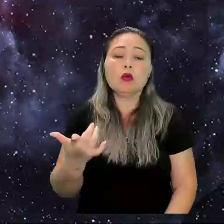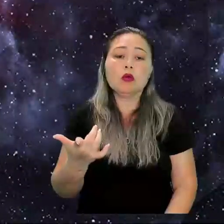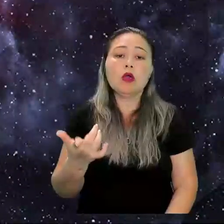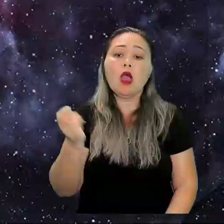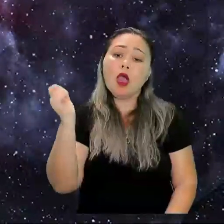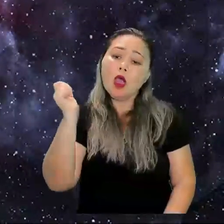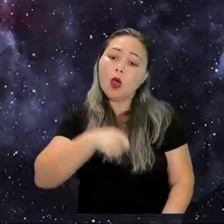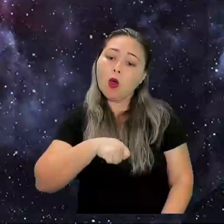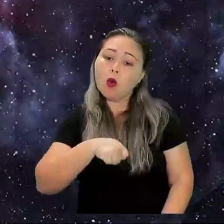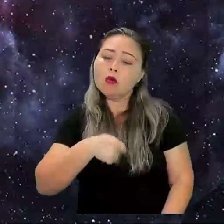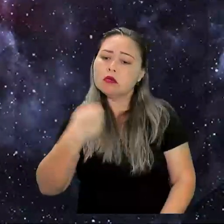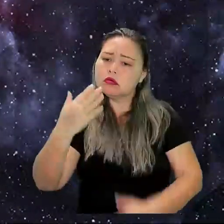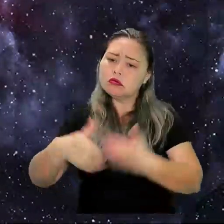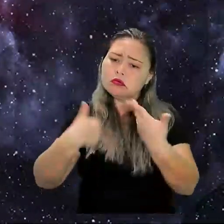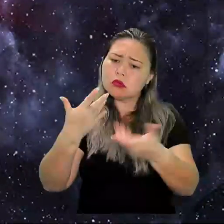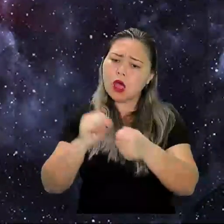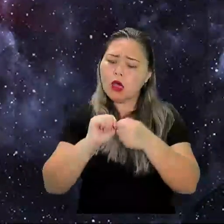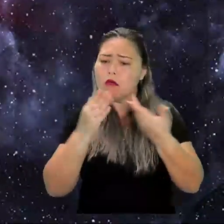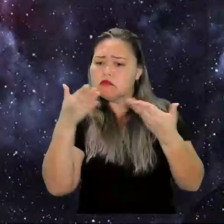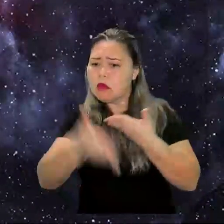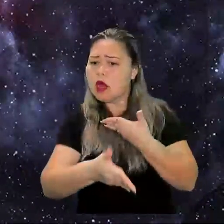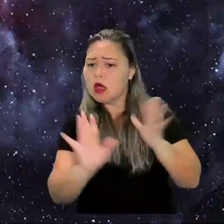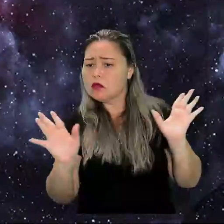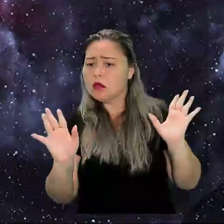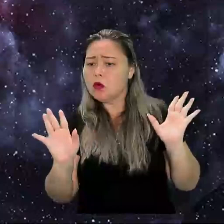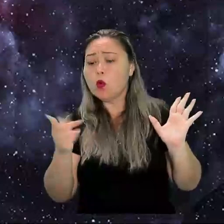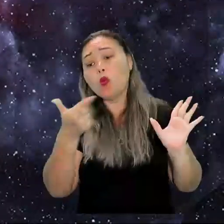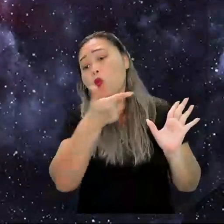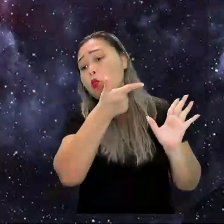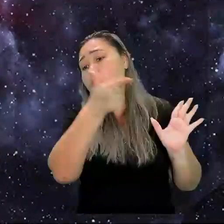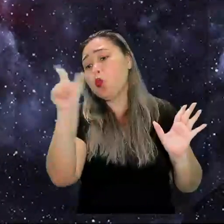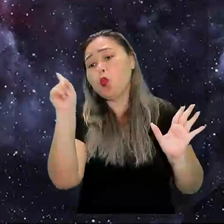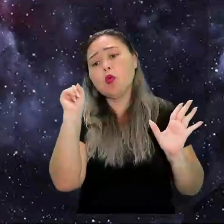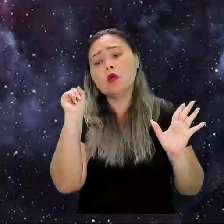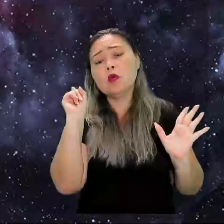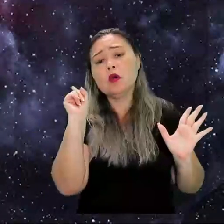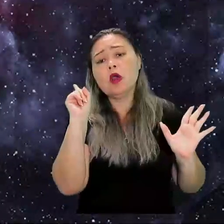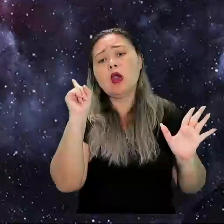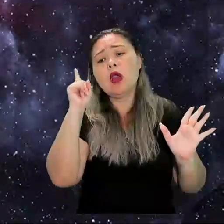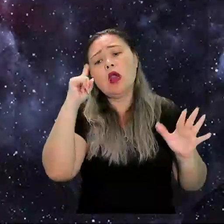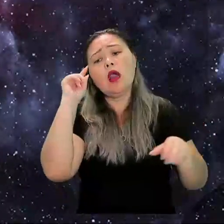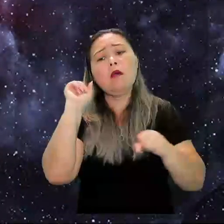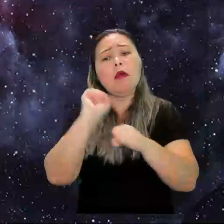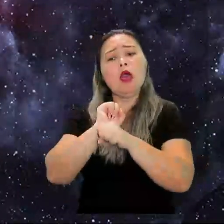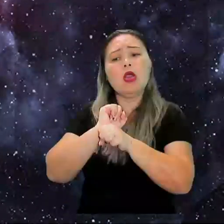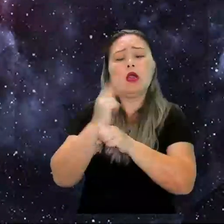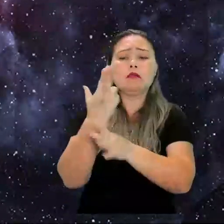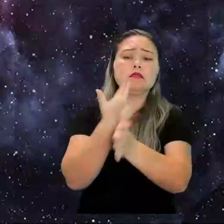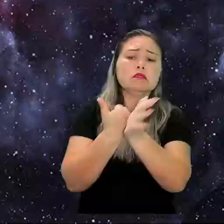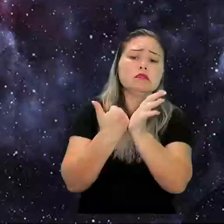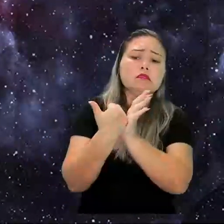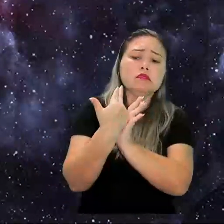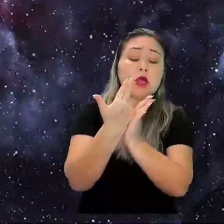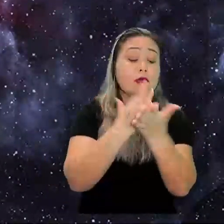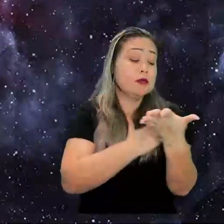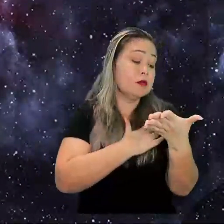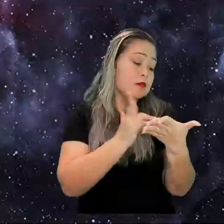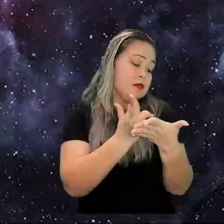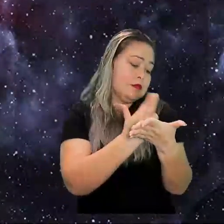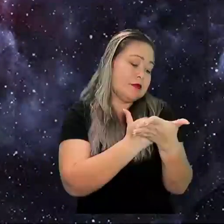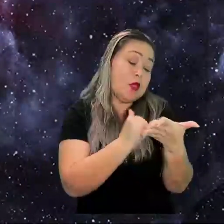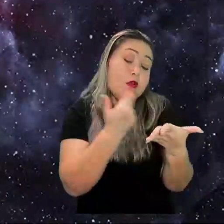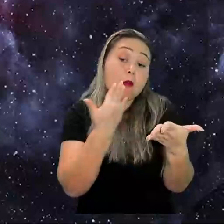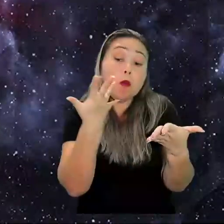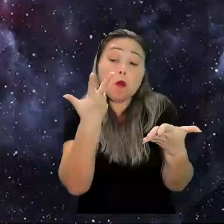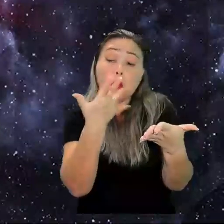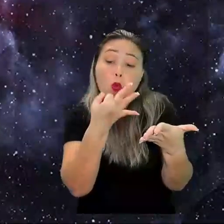uma capacidade de chegar na fórmula já direto. Tem outros que vão ter que parar, desenhar. Eu gosto de desenhar. Não fica